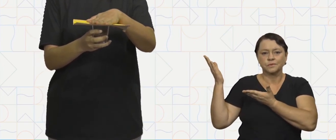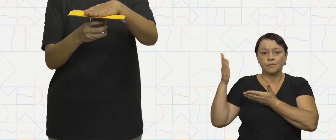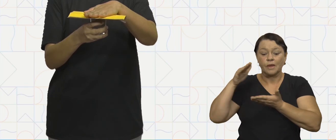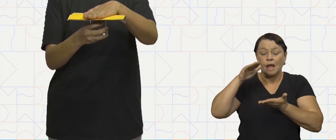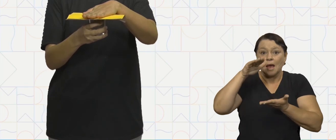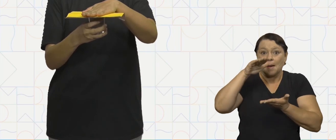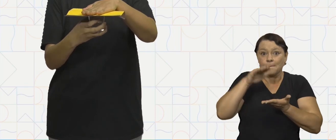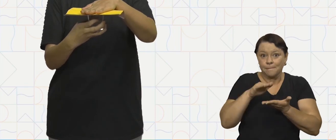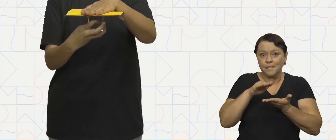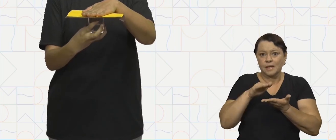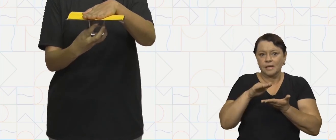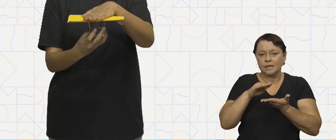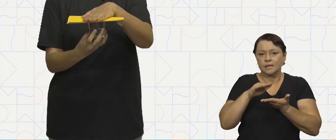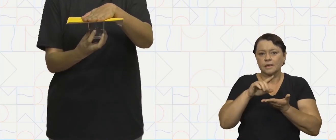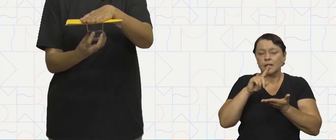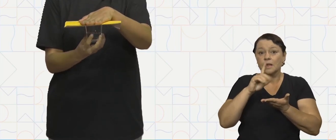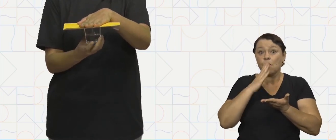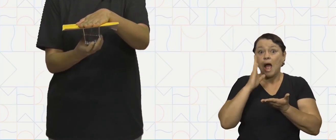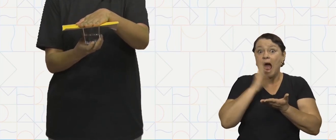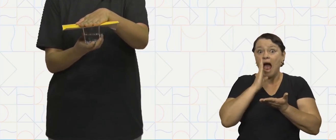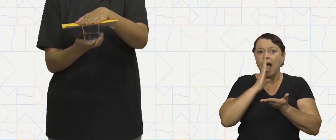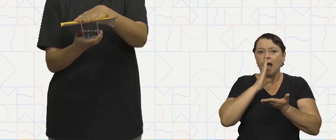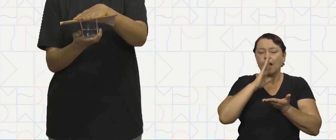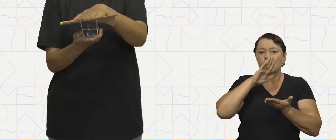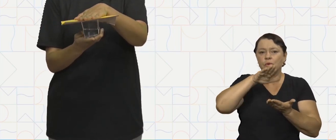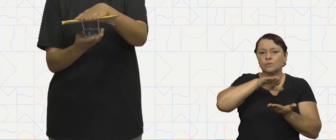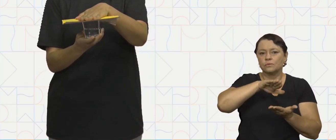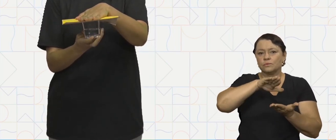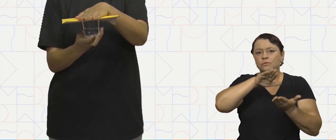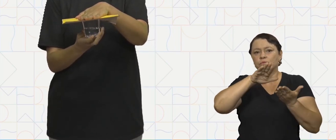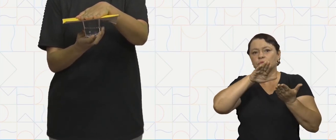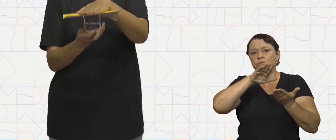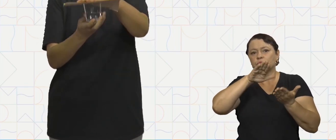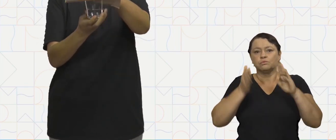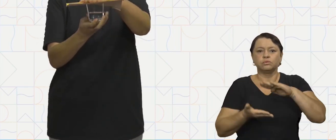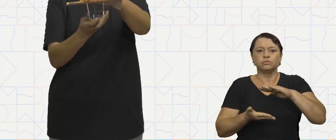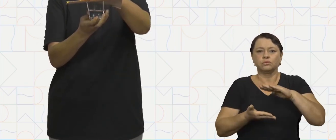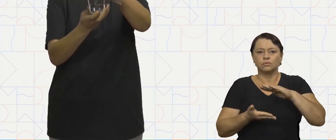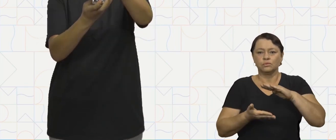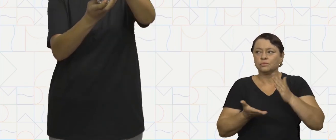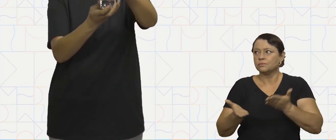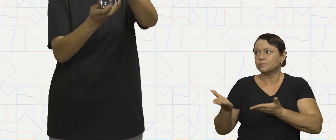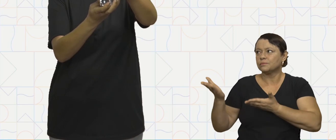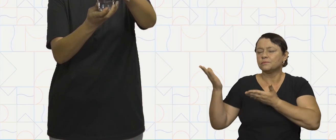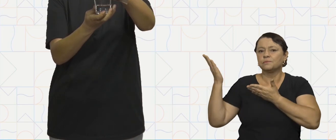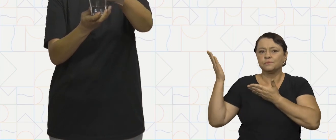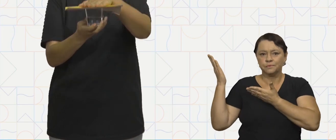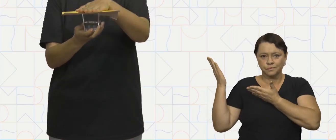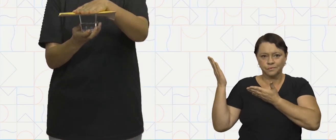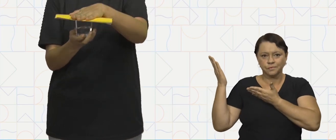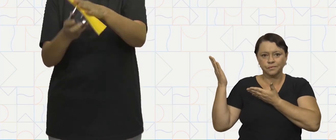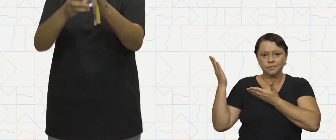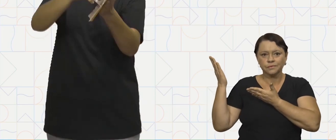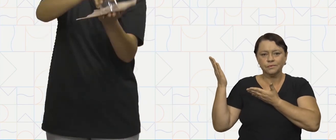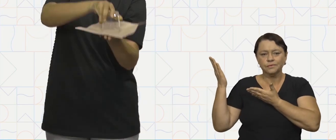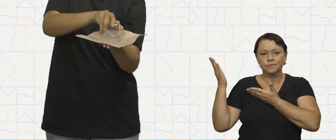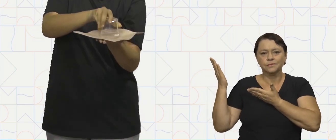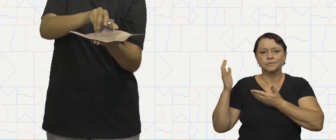um pouquinho. Depois, com bastante agilidade, gire esse copo com o papel em cima